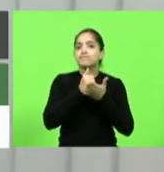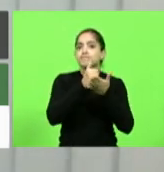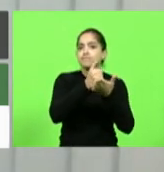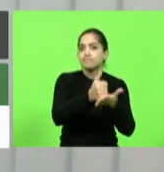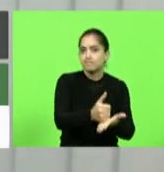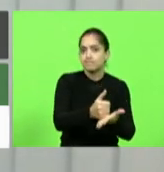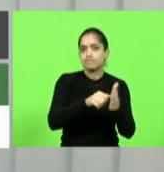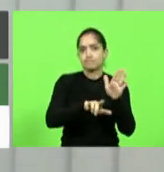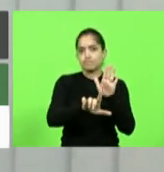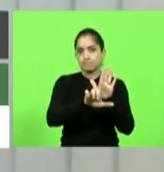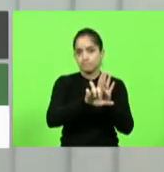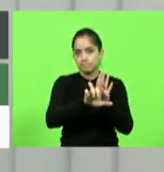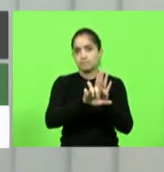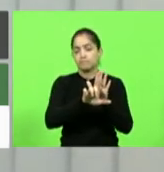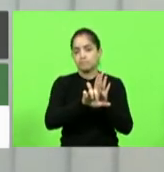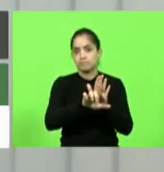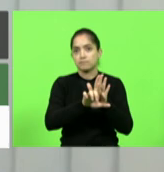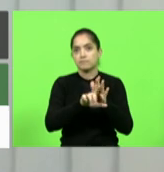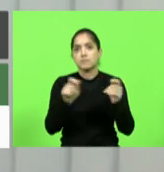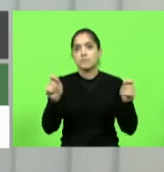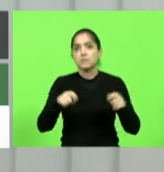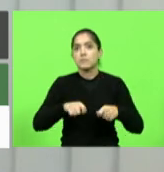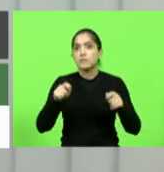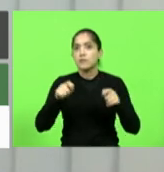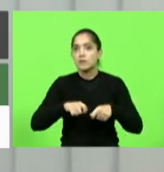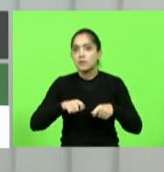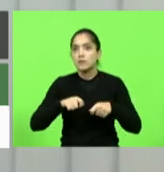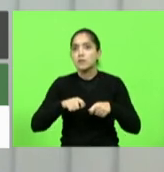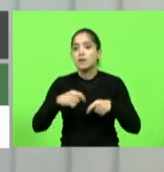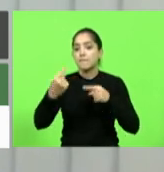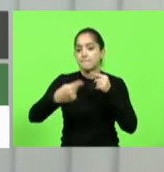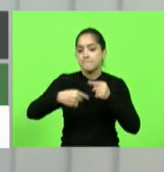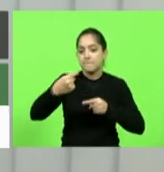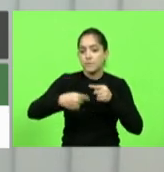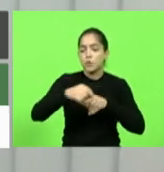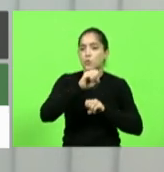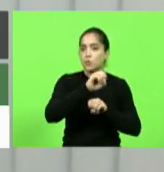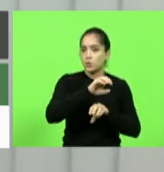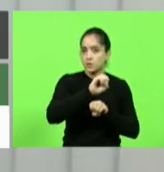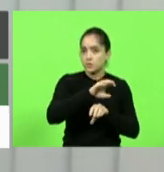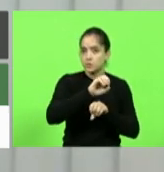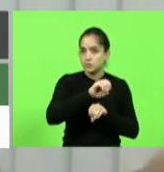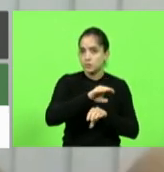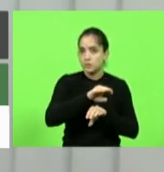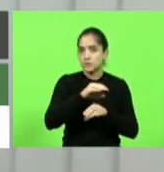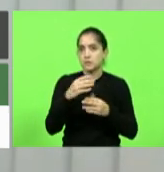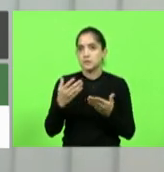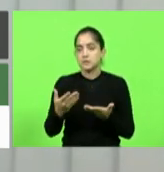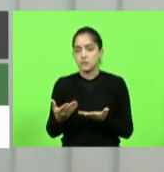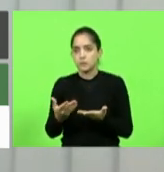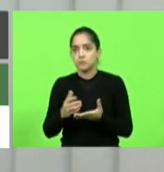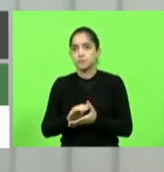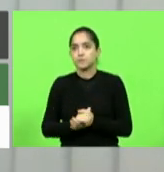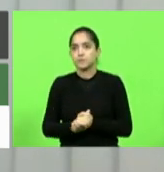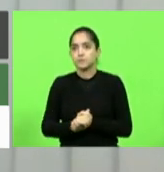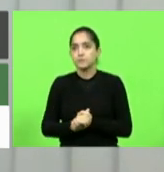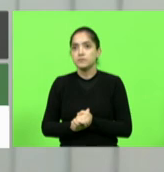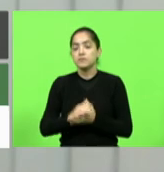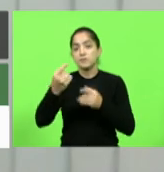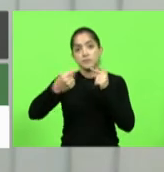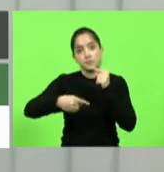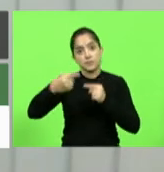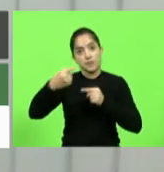a implementação de políticas de educação, a exemplo da política